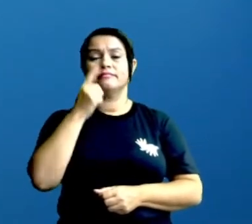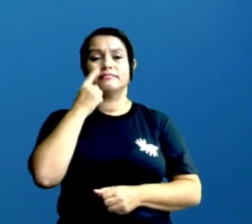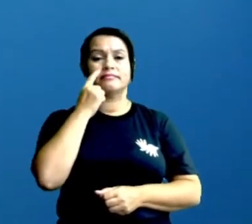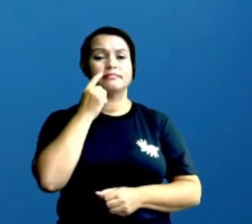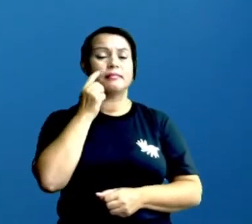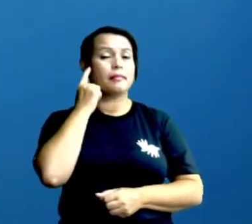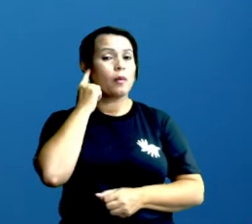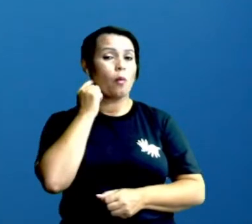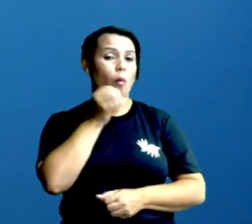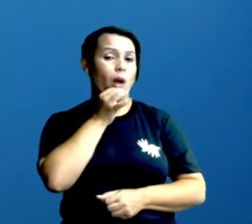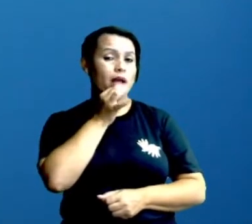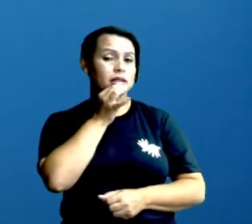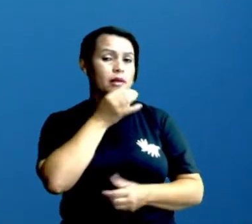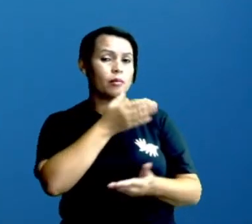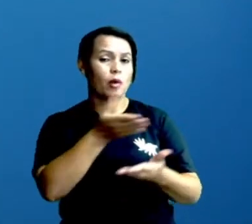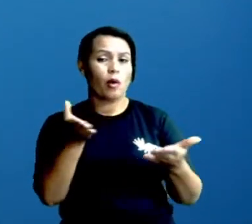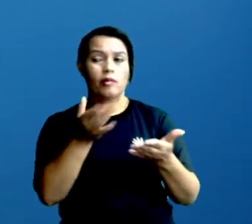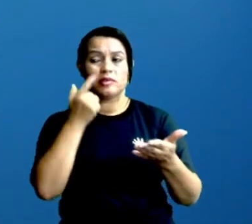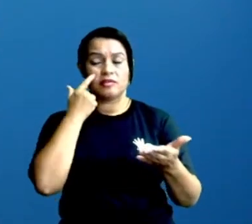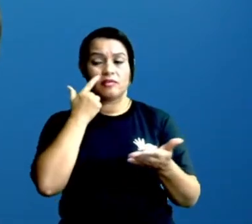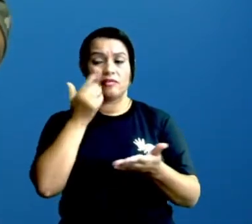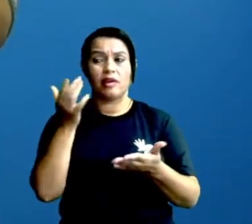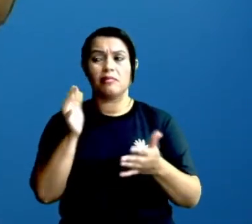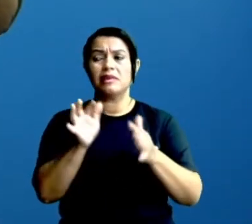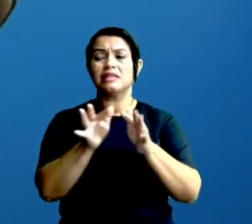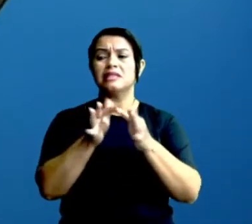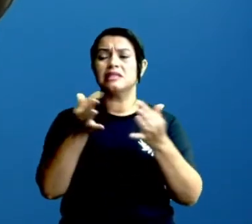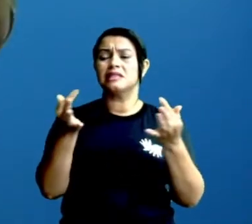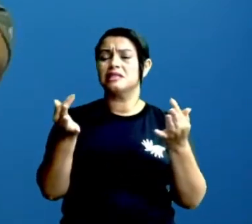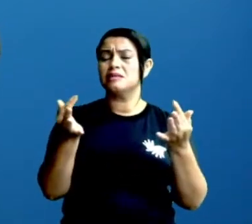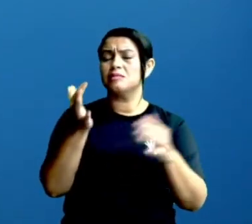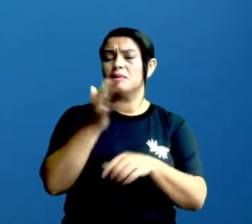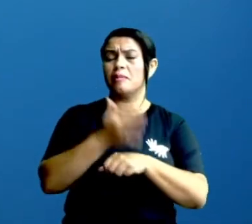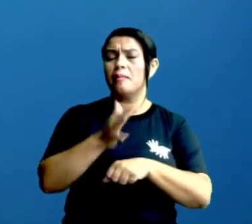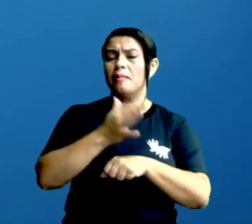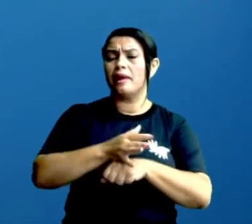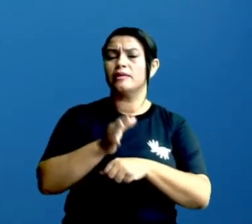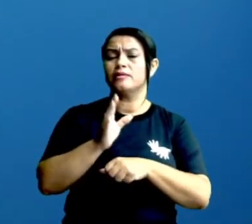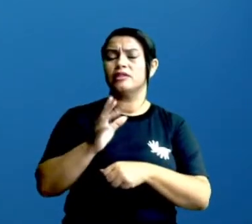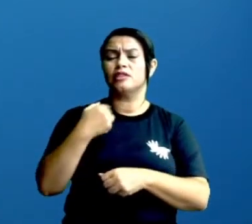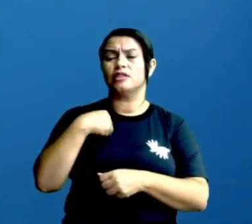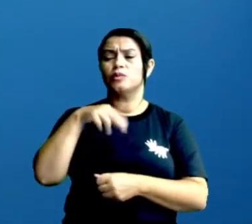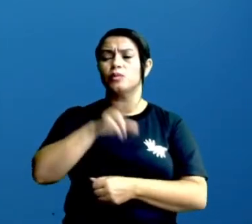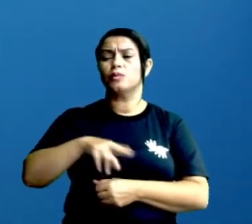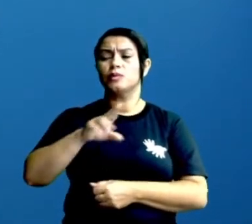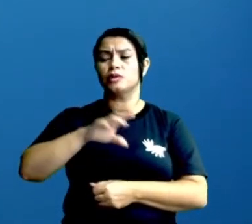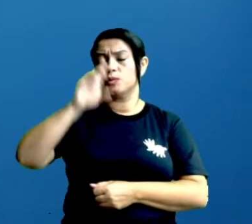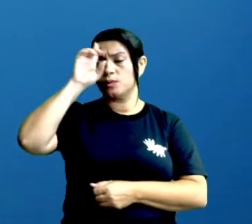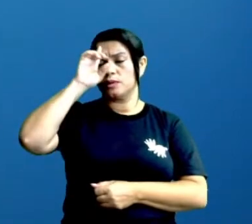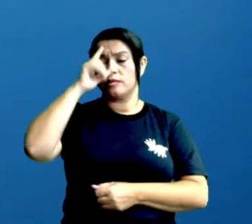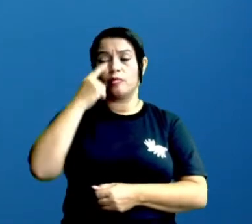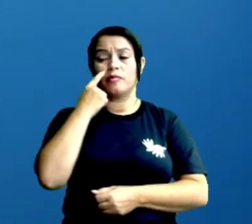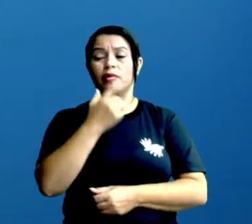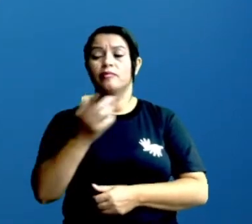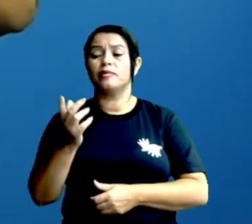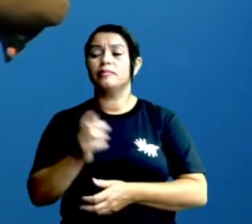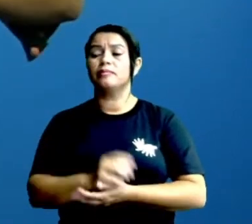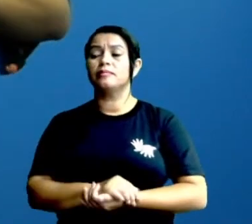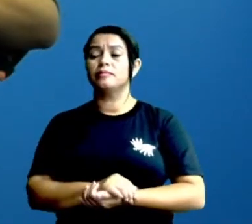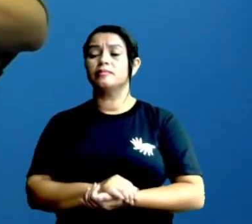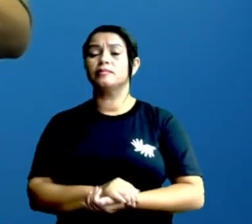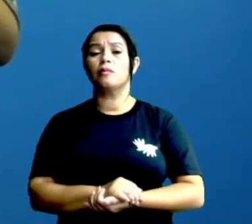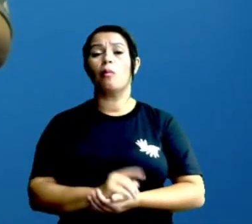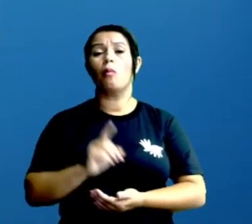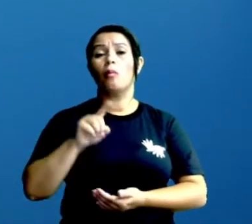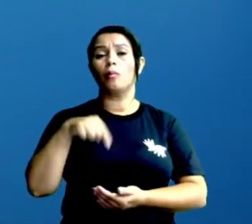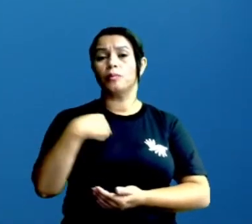só, eu vou dar um exemplo agora aqui para vocês, um exemplo prático também que é usado no nosso dia a dia. Vê só. Quando